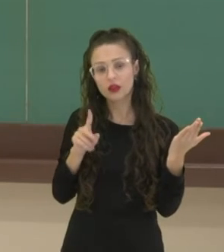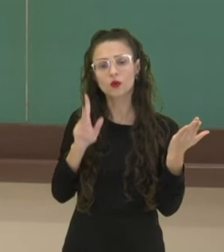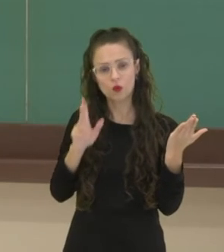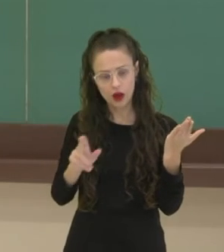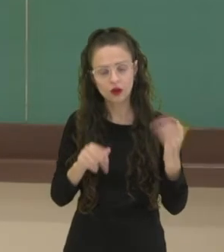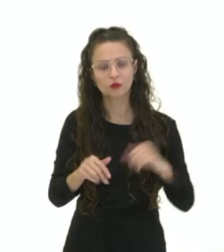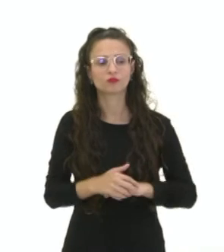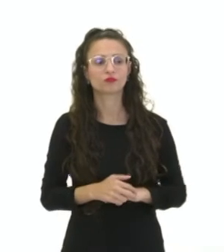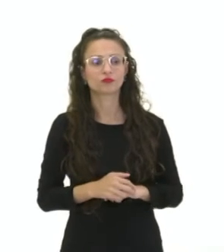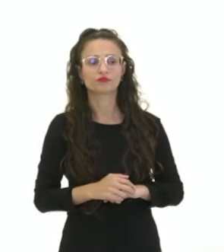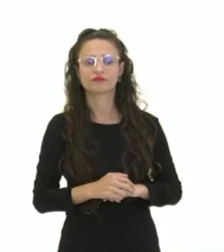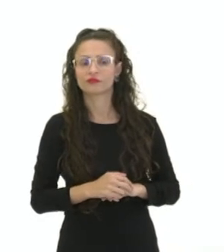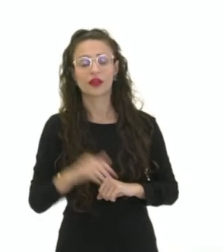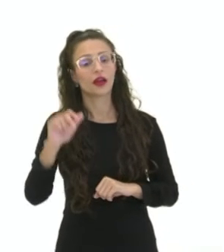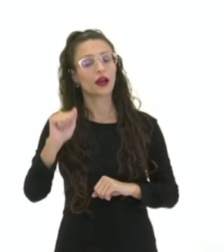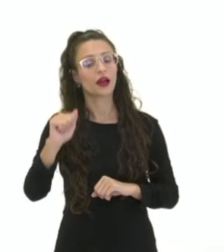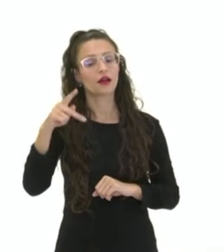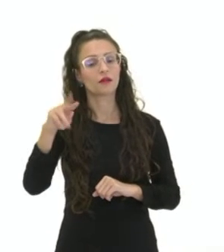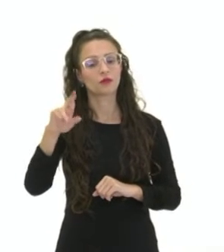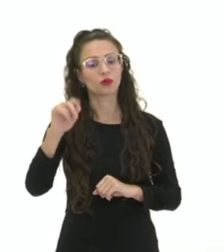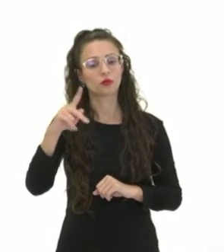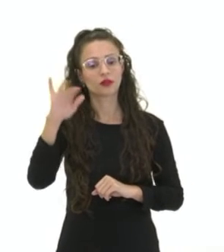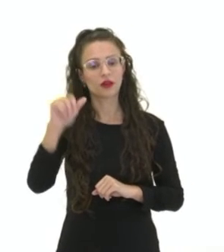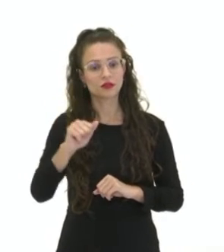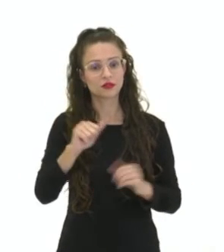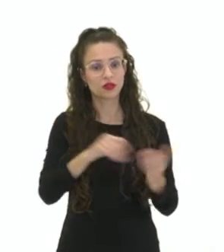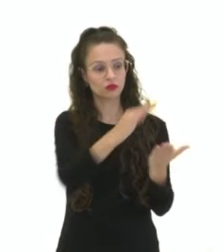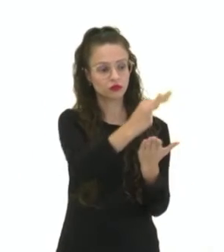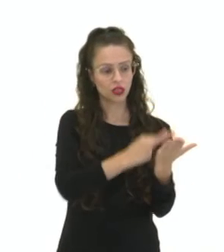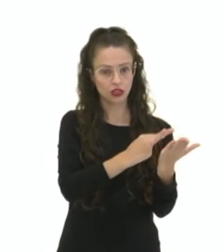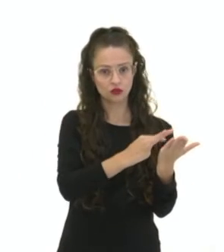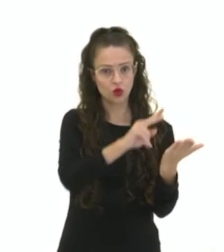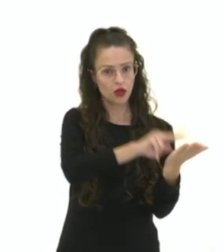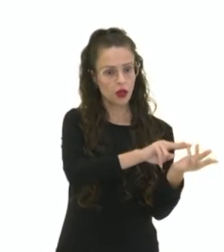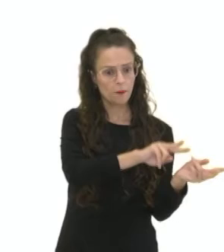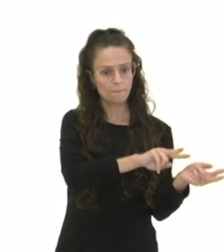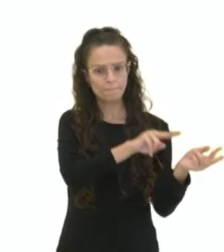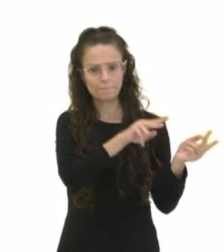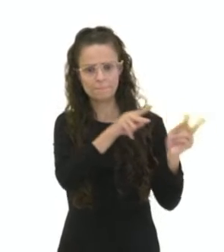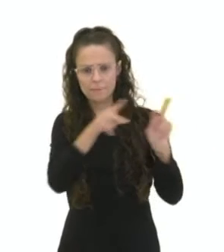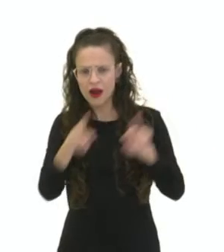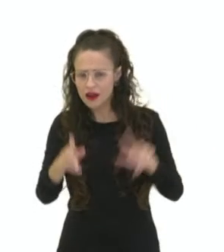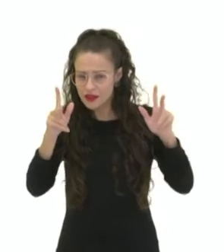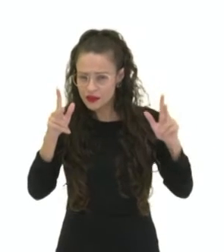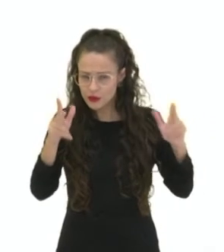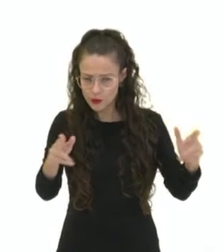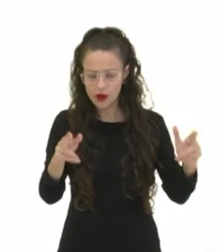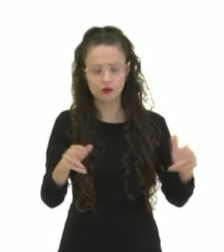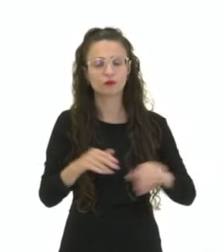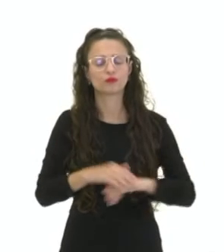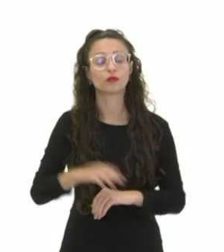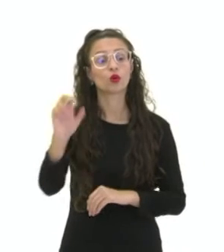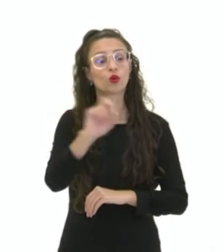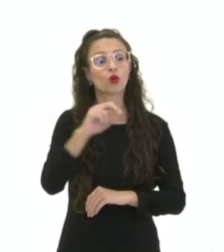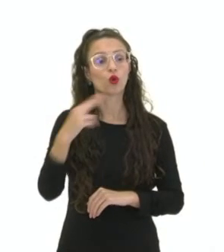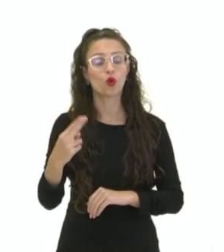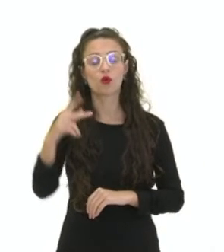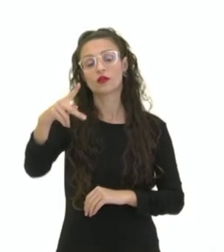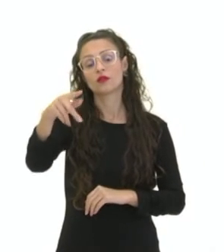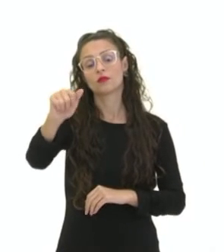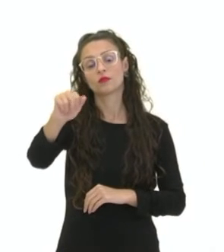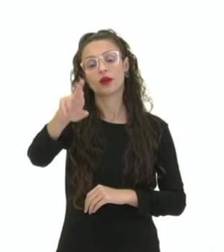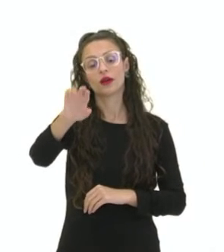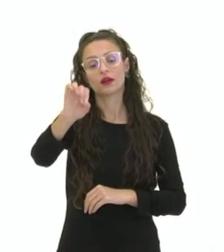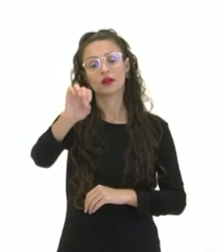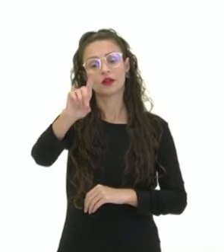de apropriação, quando o texto é reescrito com as mesmas palavras, ou a paródia mesmo,